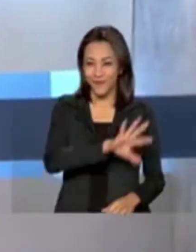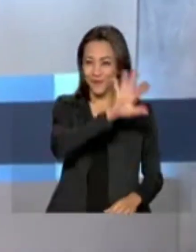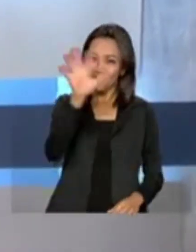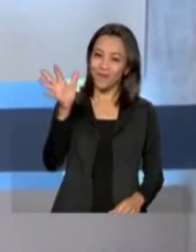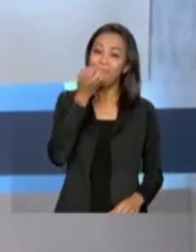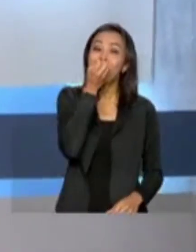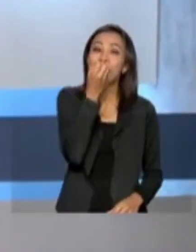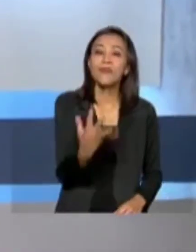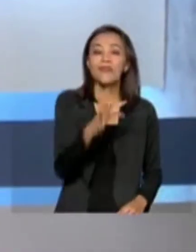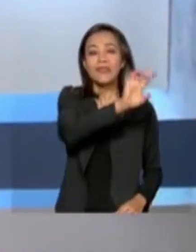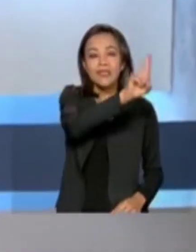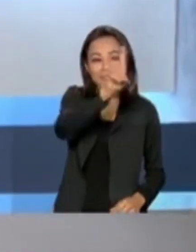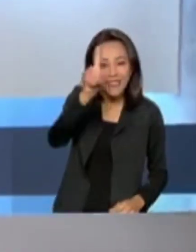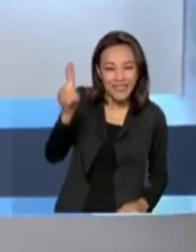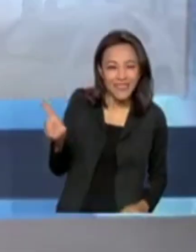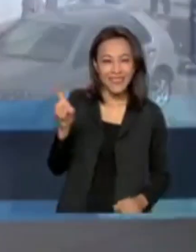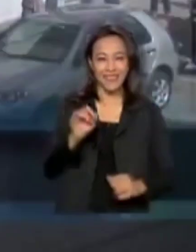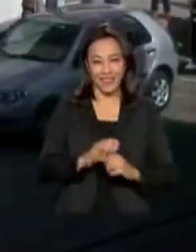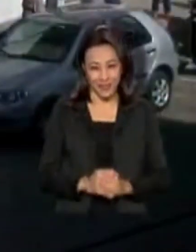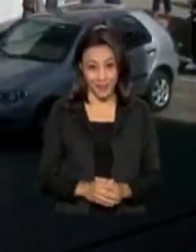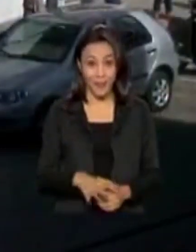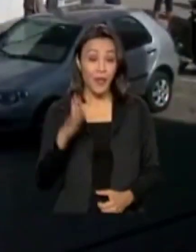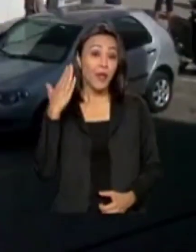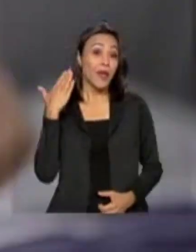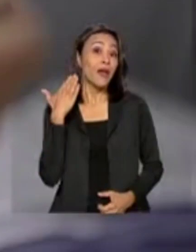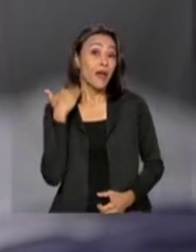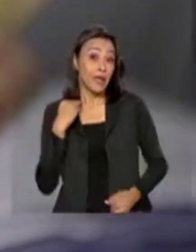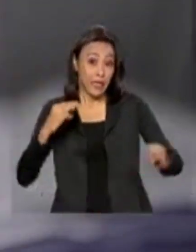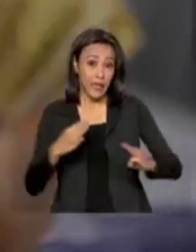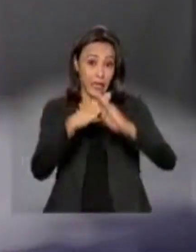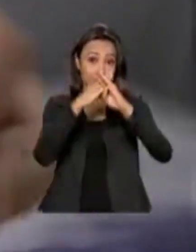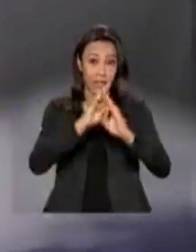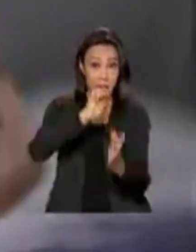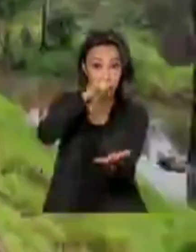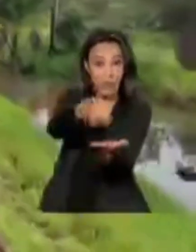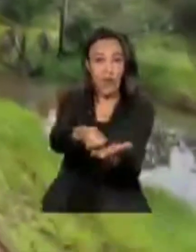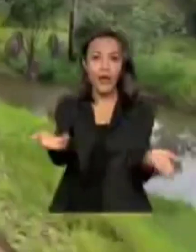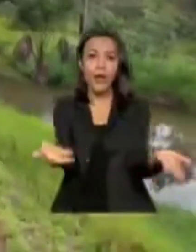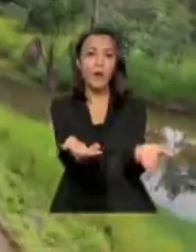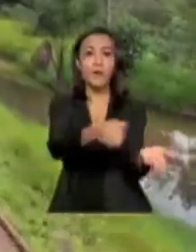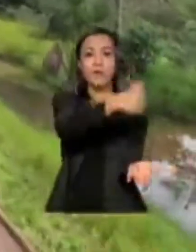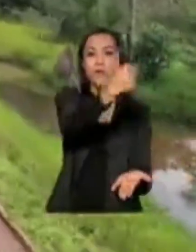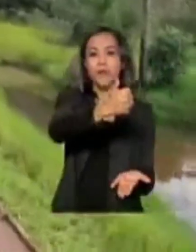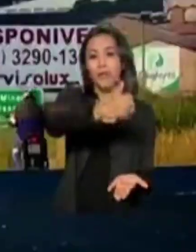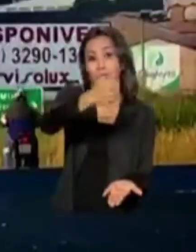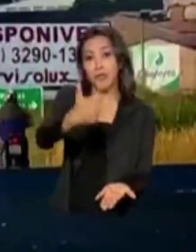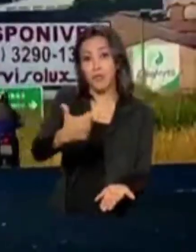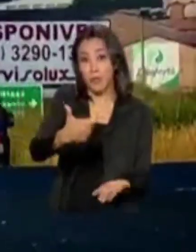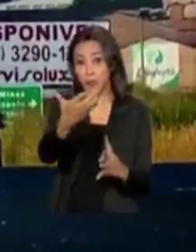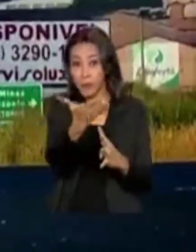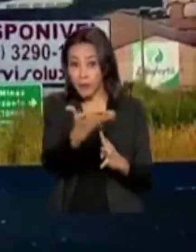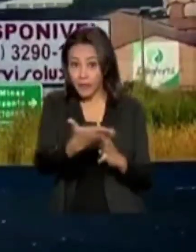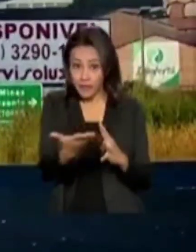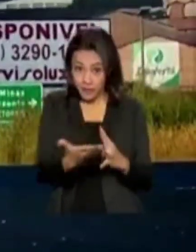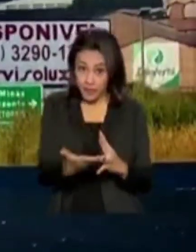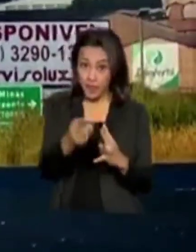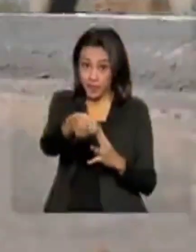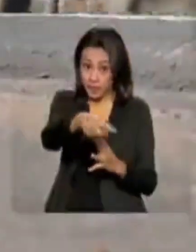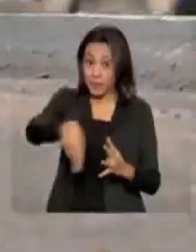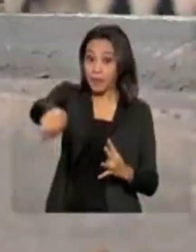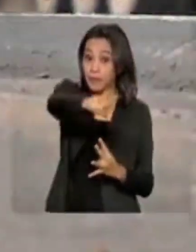Olá, bom dia! Repescagem. Caixa paga hoje primeira e segunda parcelas do benefício para 140